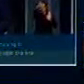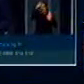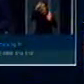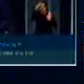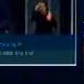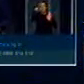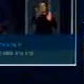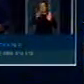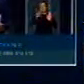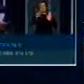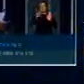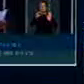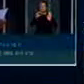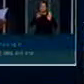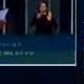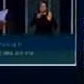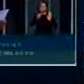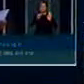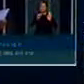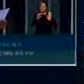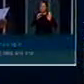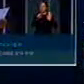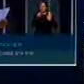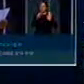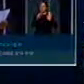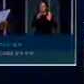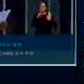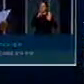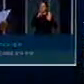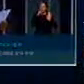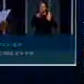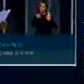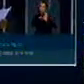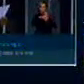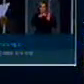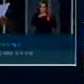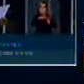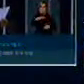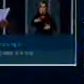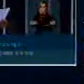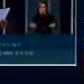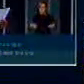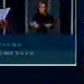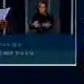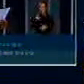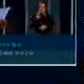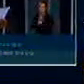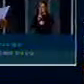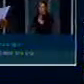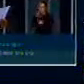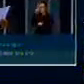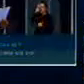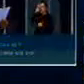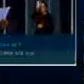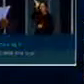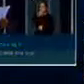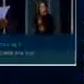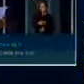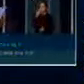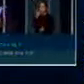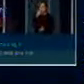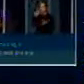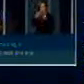de São João do Caru, e nesse ofício, ele é do Ministério da Defesa, do Exército Brasileiro, 2º Batalhão